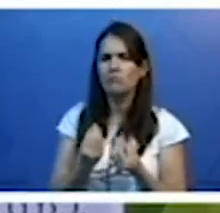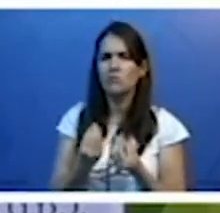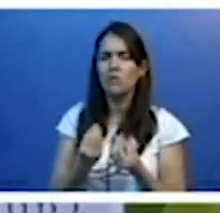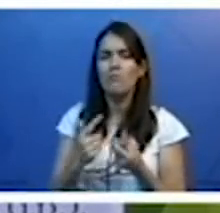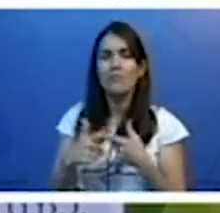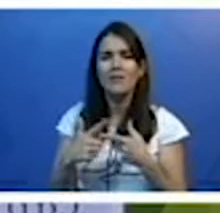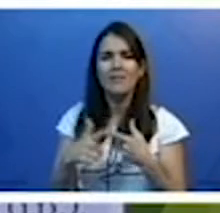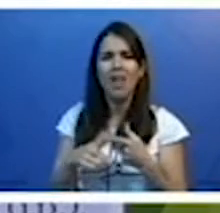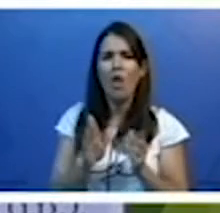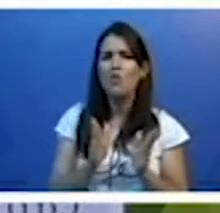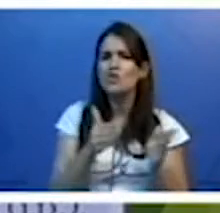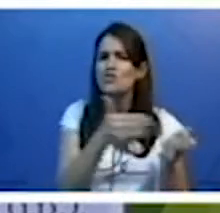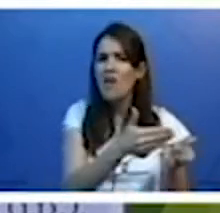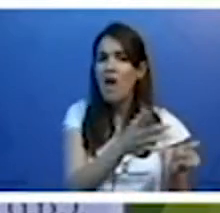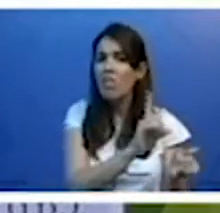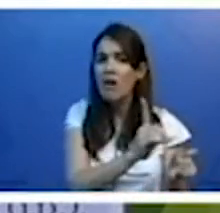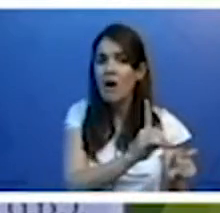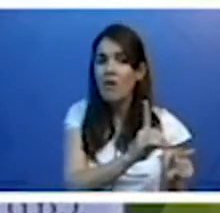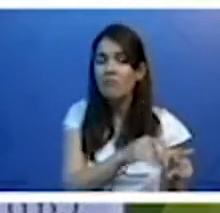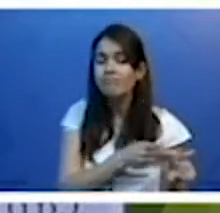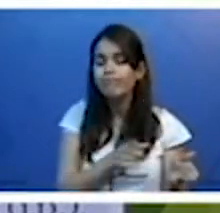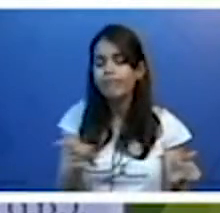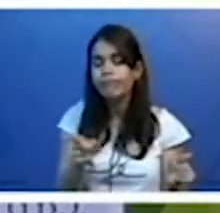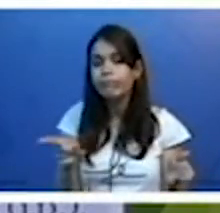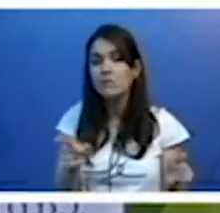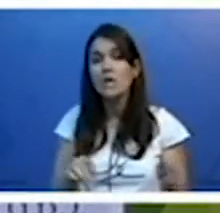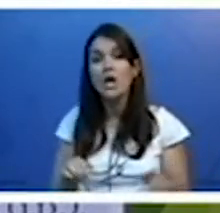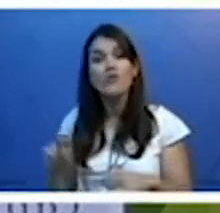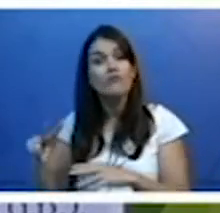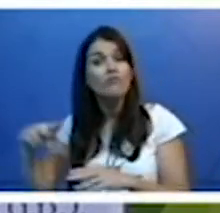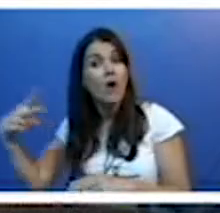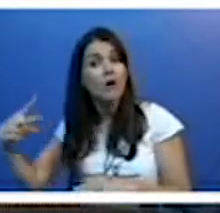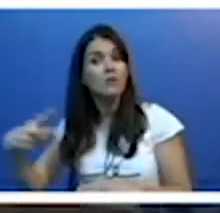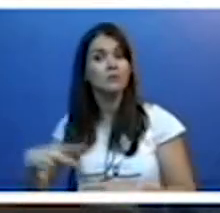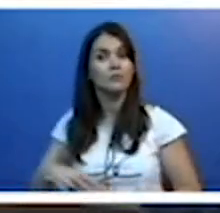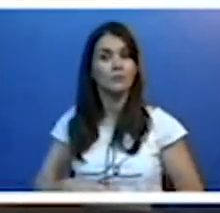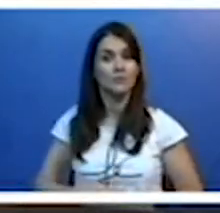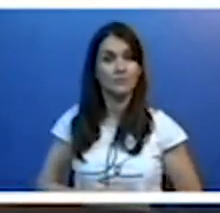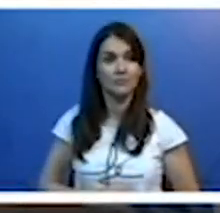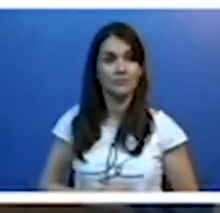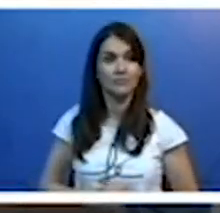inversamente proporcionais? Vamos voltar aqui para a tabelinha.